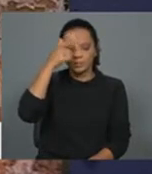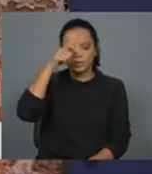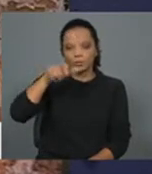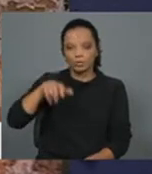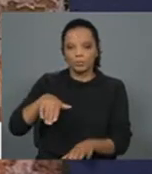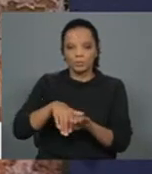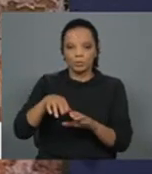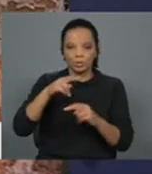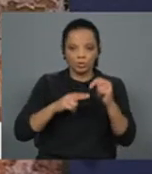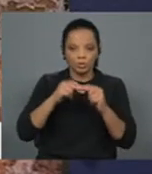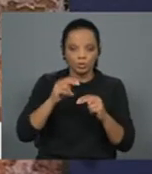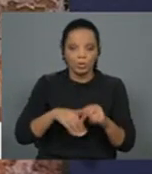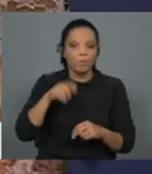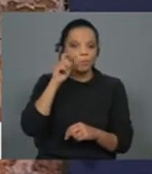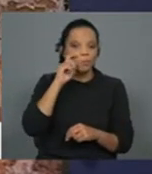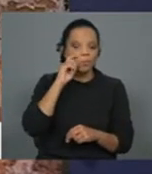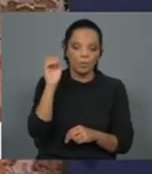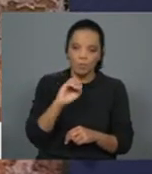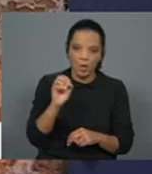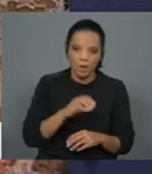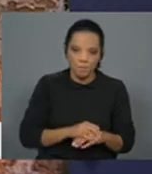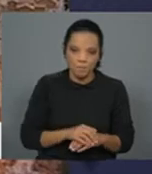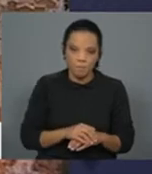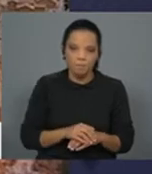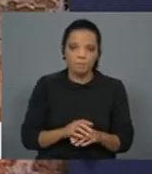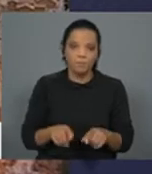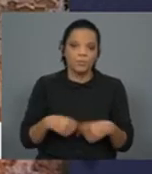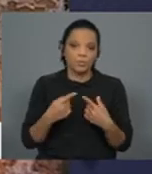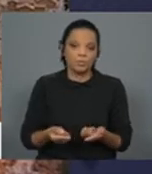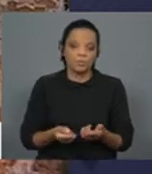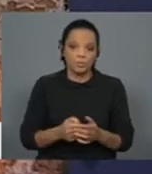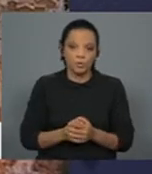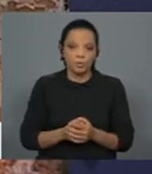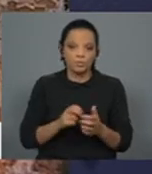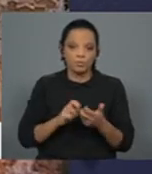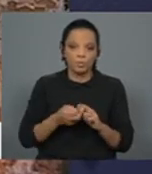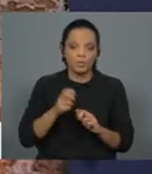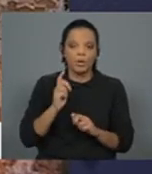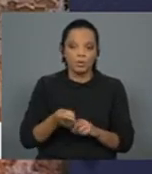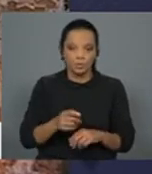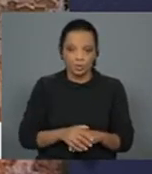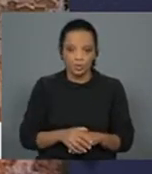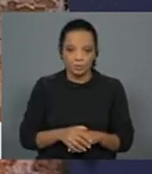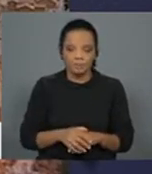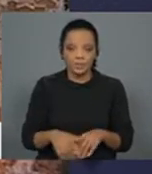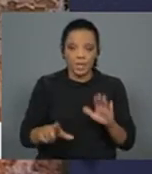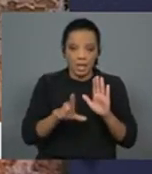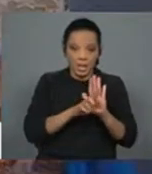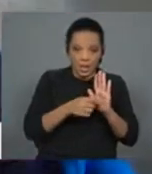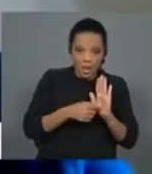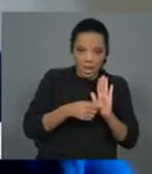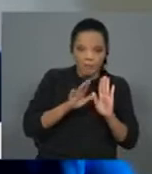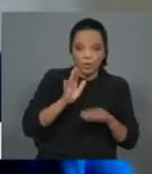construtivo. Não há garantias. E depois temos o problema... que, como, digamos, temos a legislação, mas como